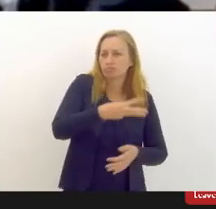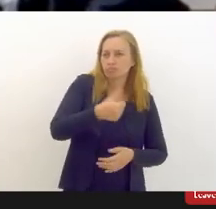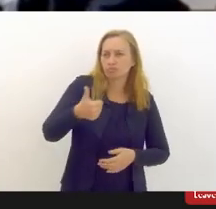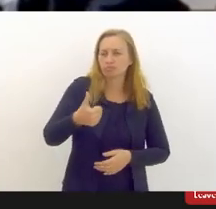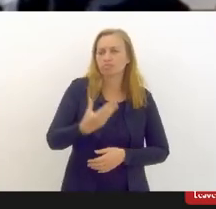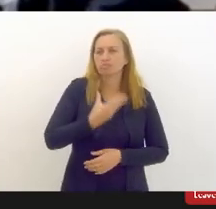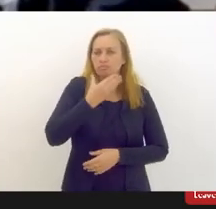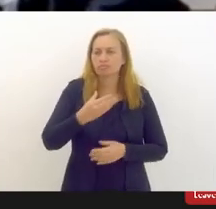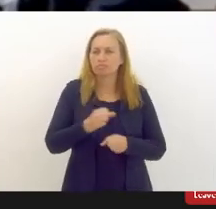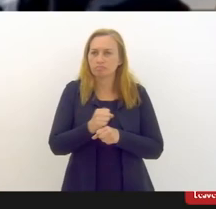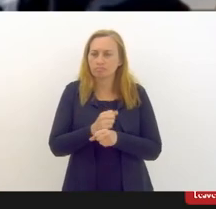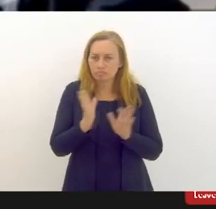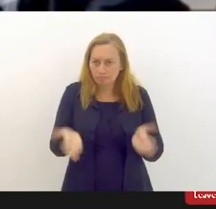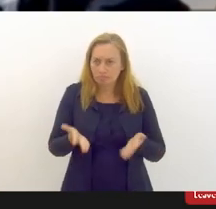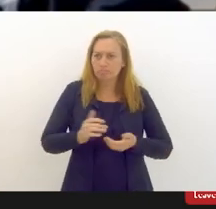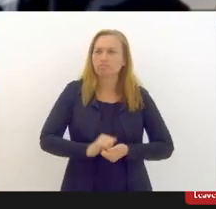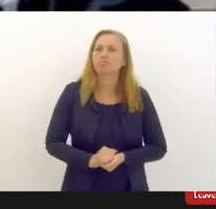ano,